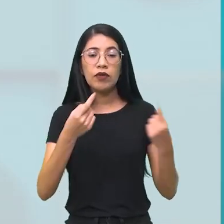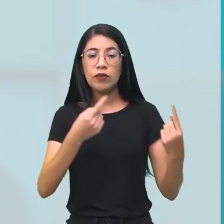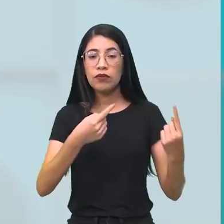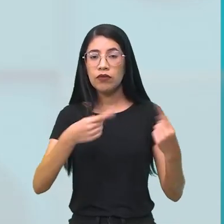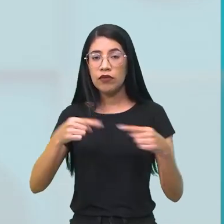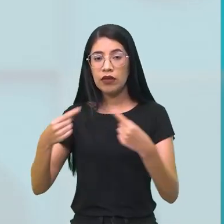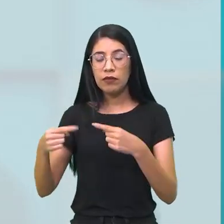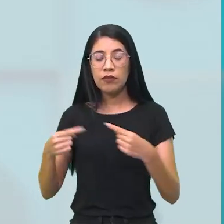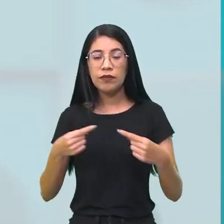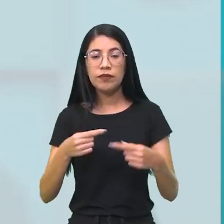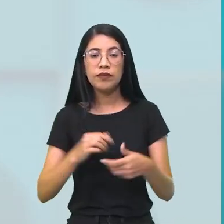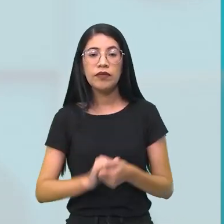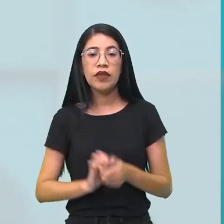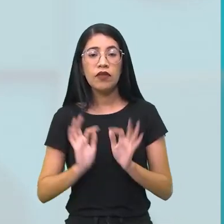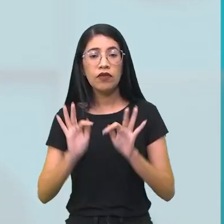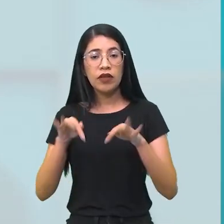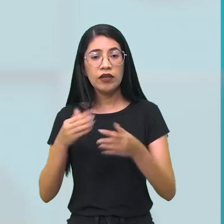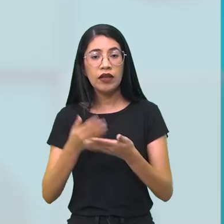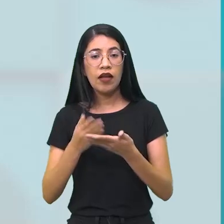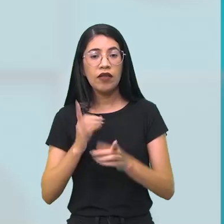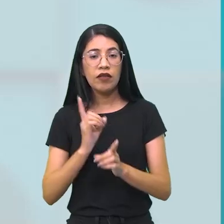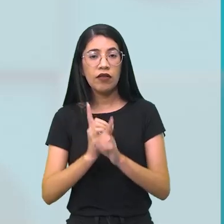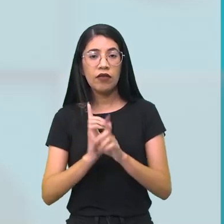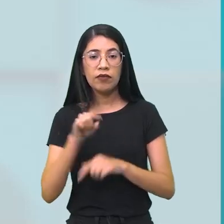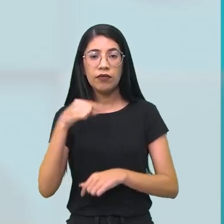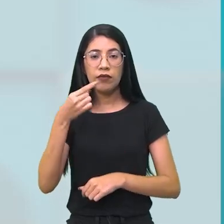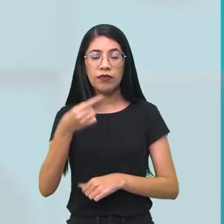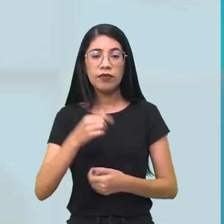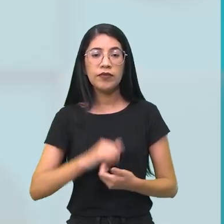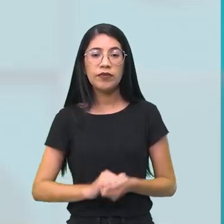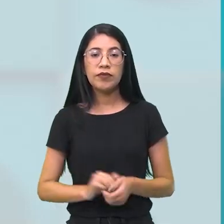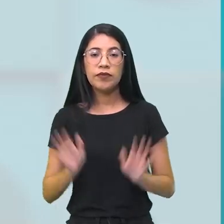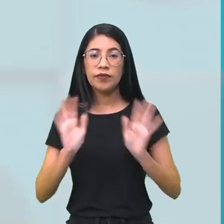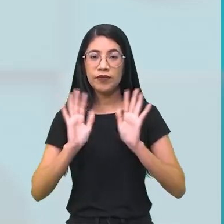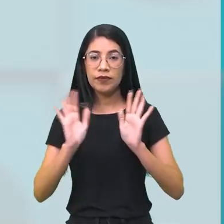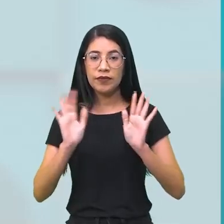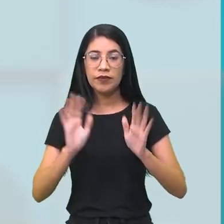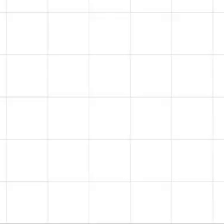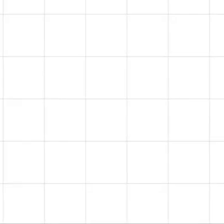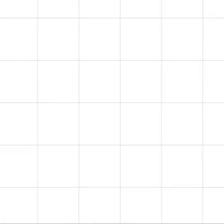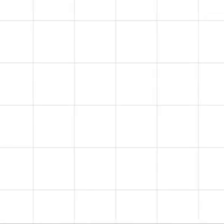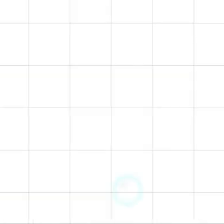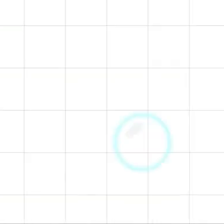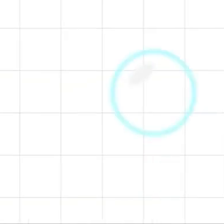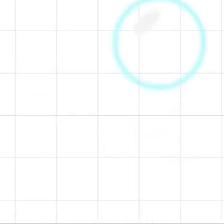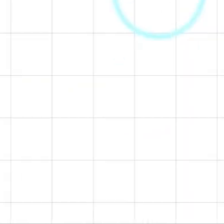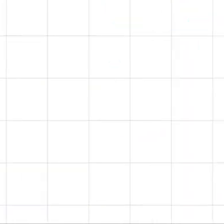debate. Eu vou ficando por aqui e a gente volta numa próxima oportunidade. Até lá. Tchau, tchau.